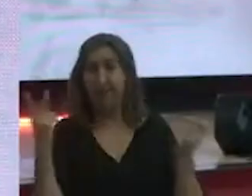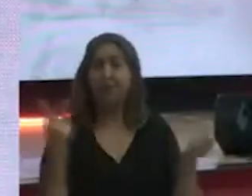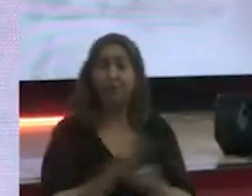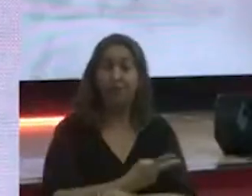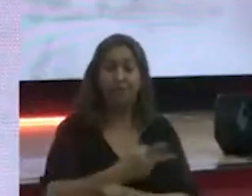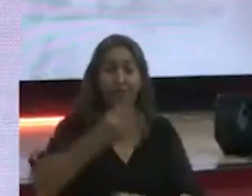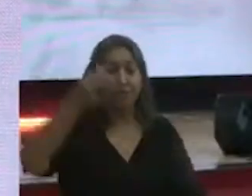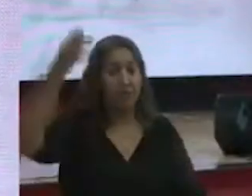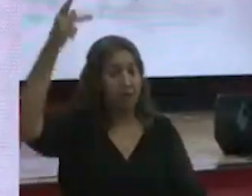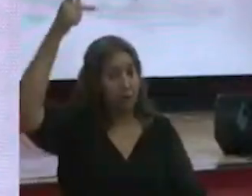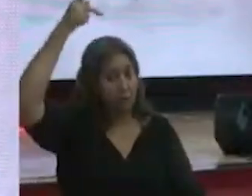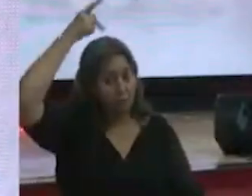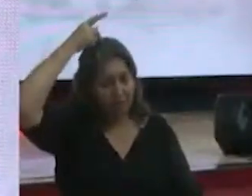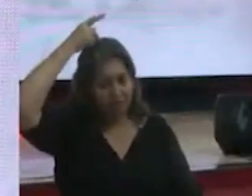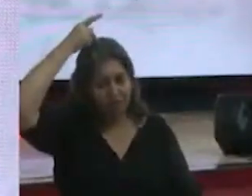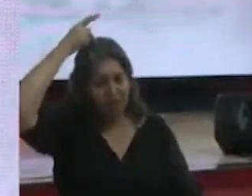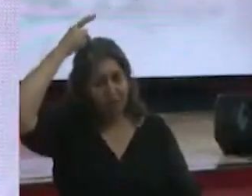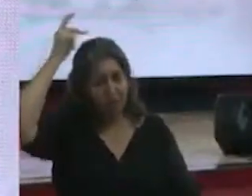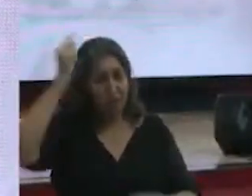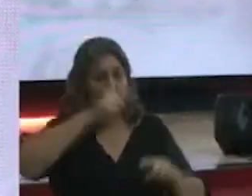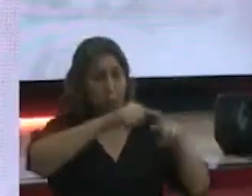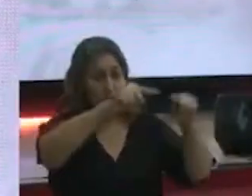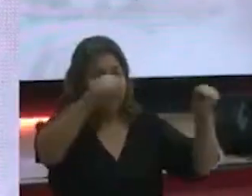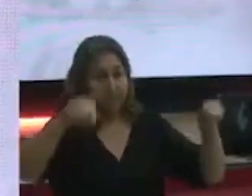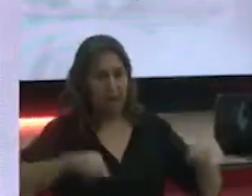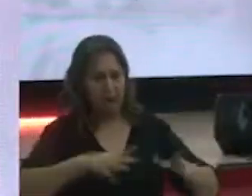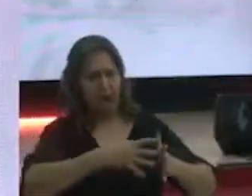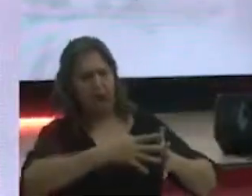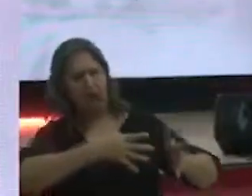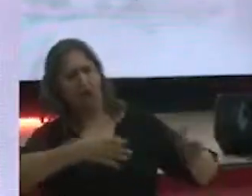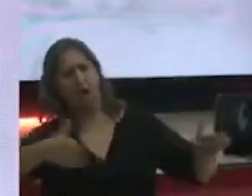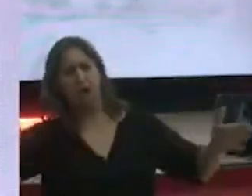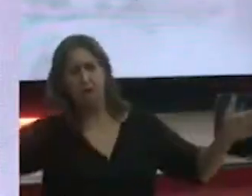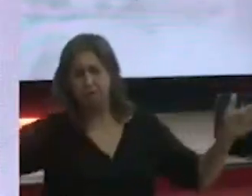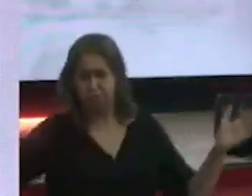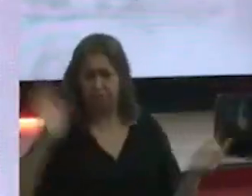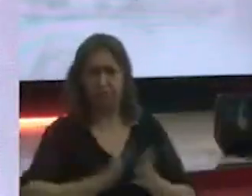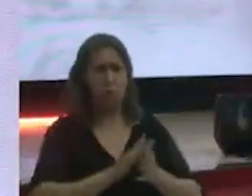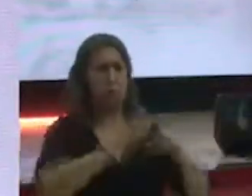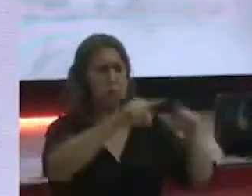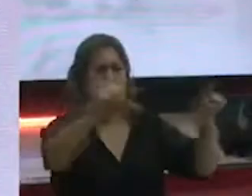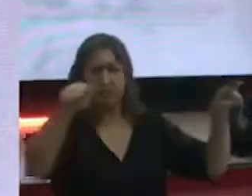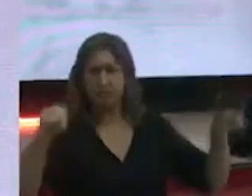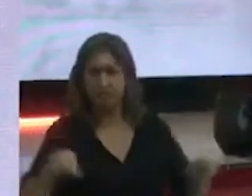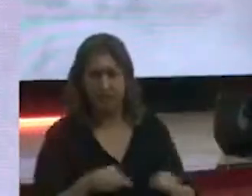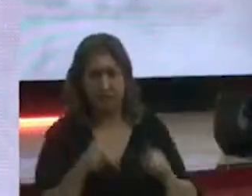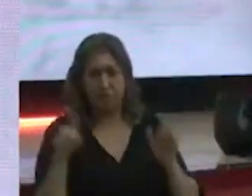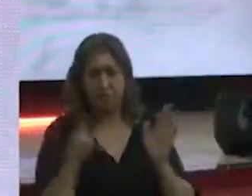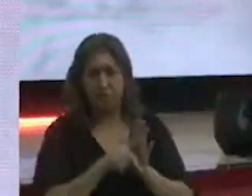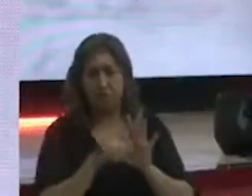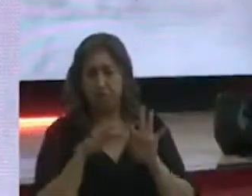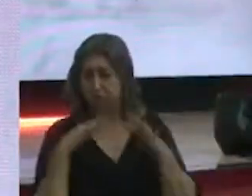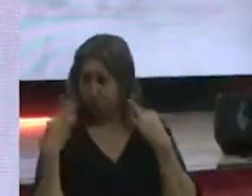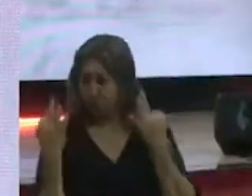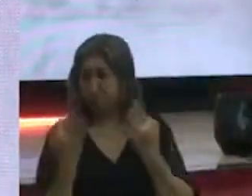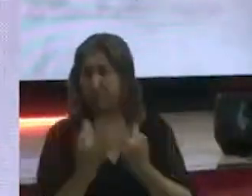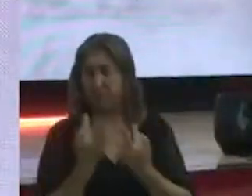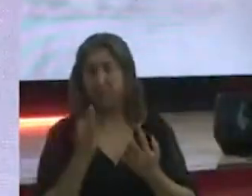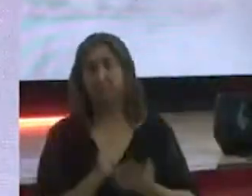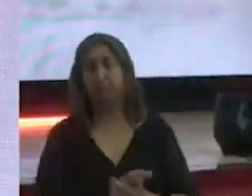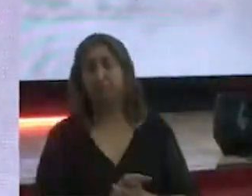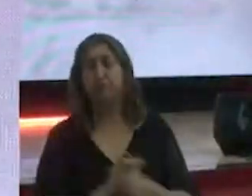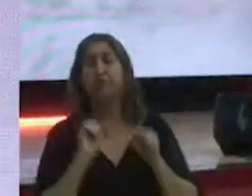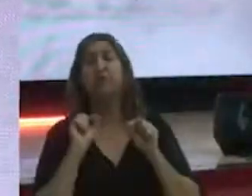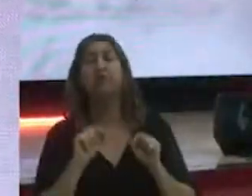Pentecoste era uma sala ampla uma sala de uma família